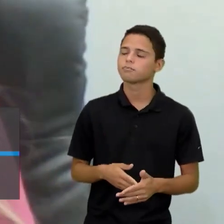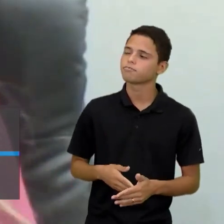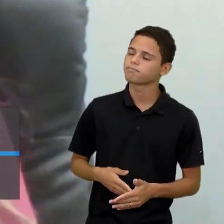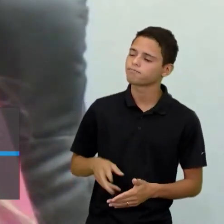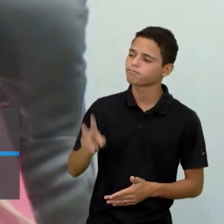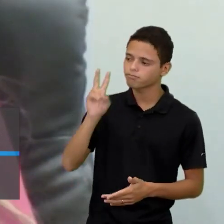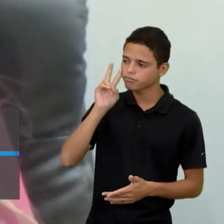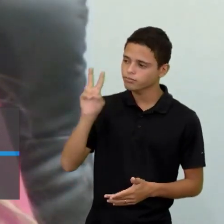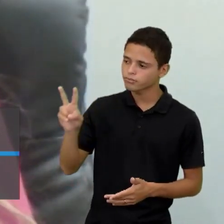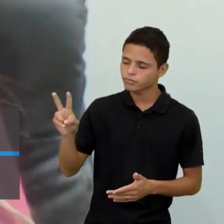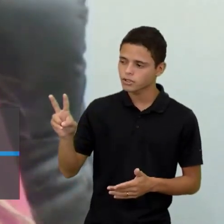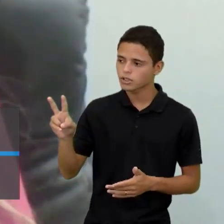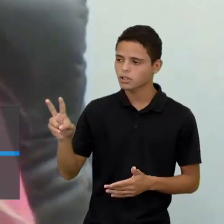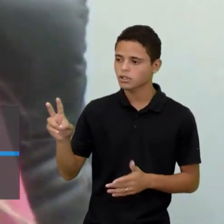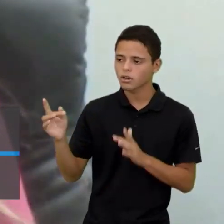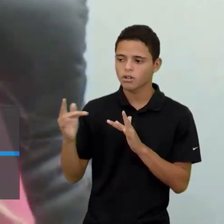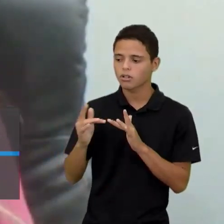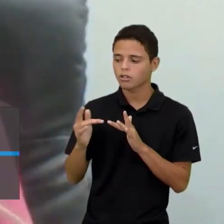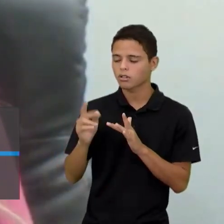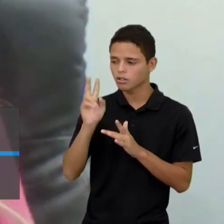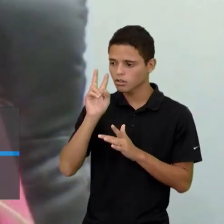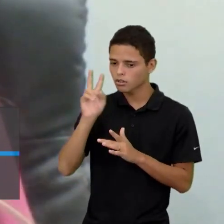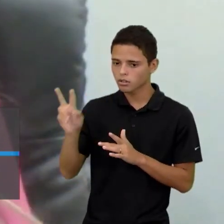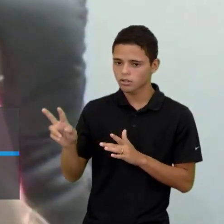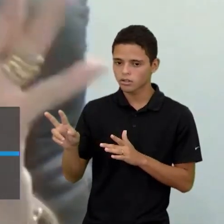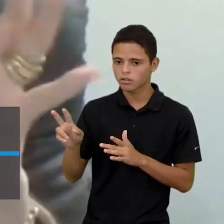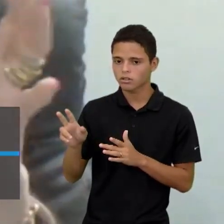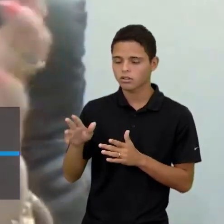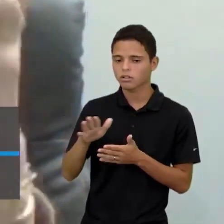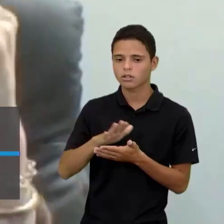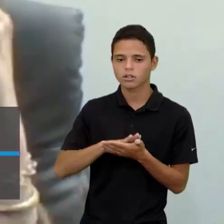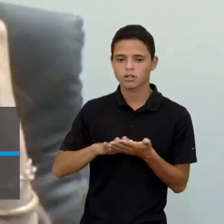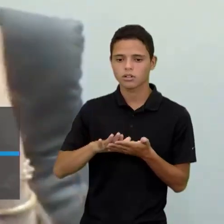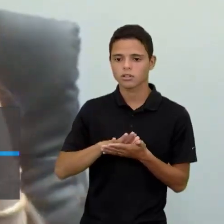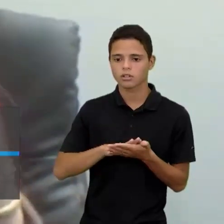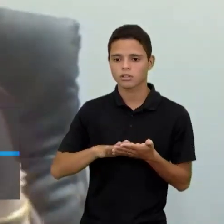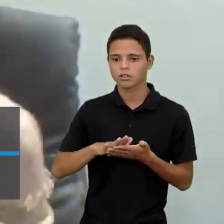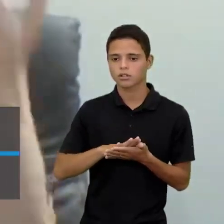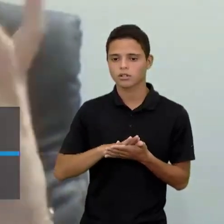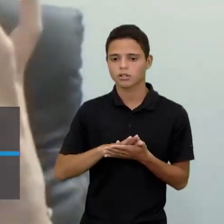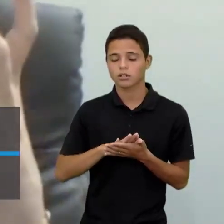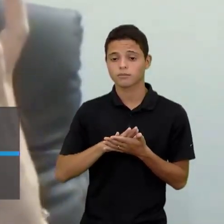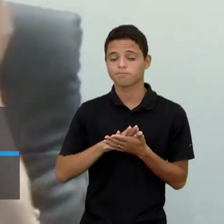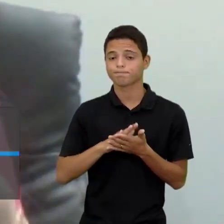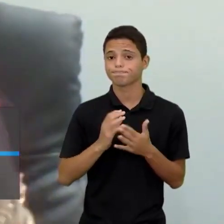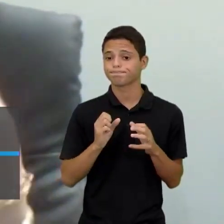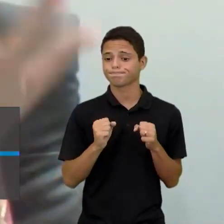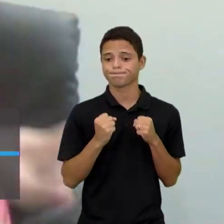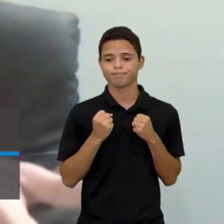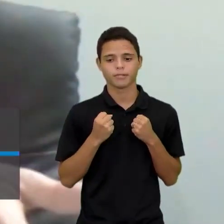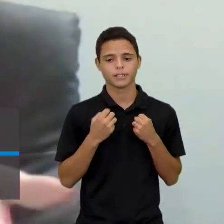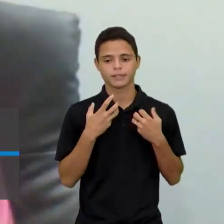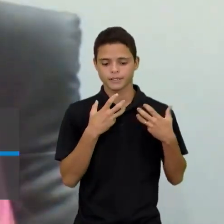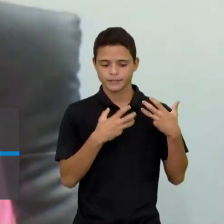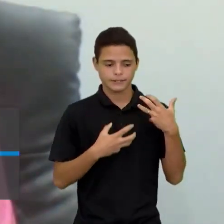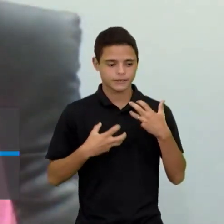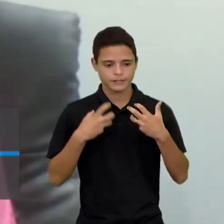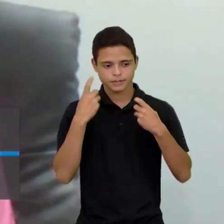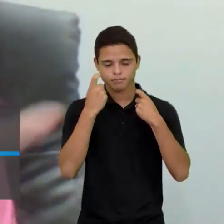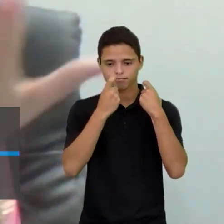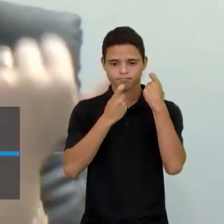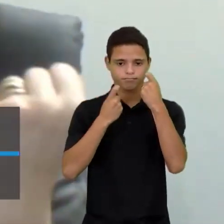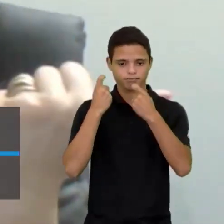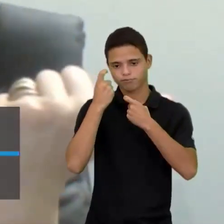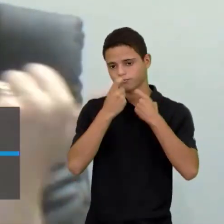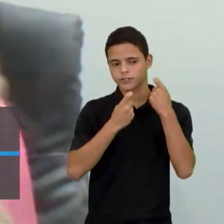ele, e vi que ele não mexia nada mesmo, nada. E entrava em padrão, mais ansioso ainda, porque juntava a ansiedade